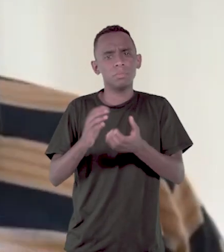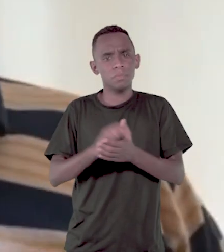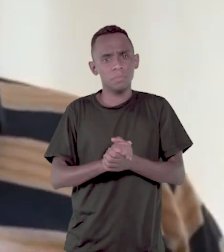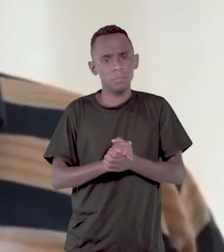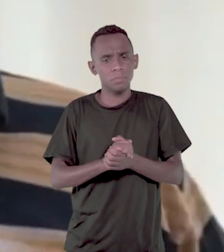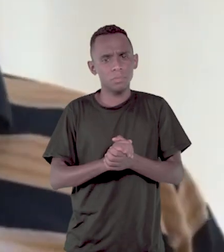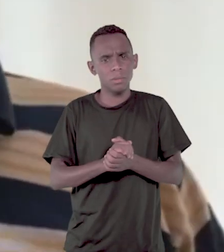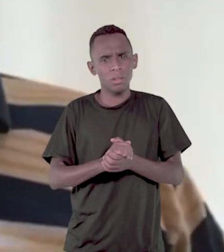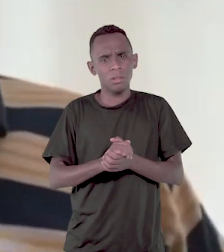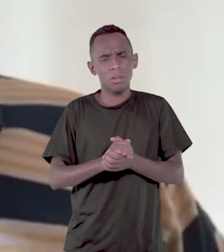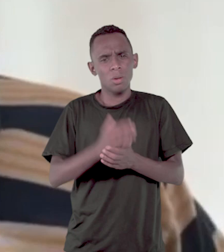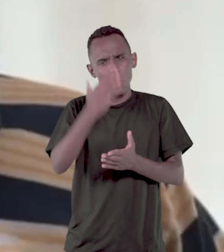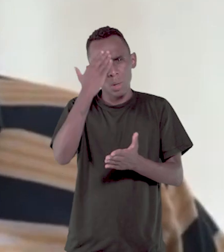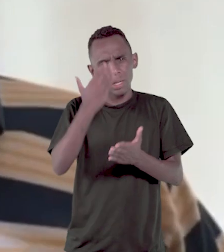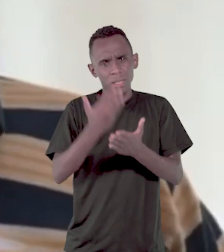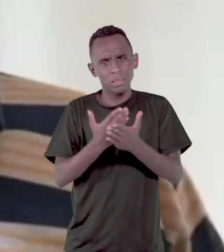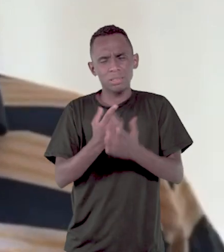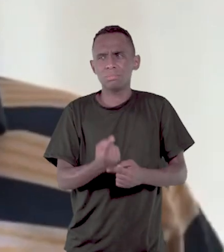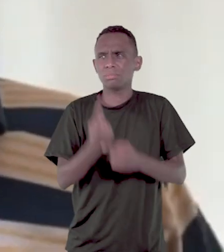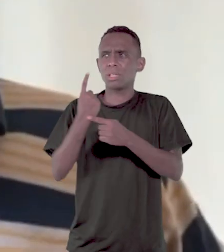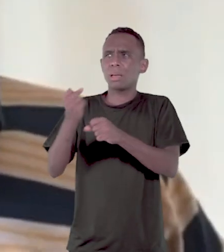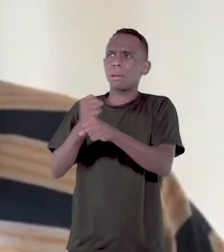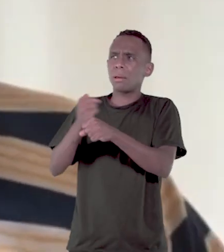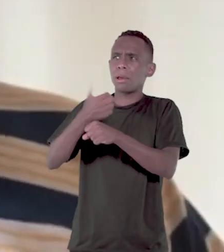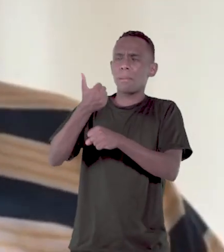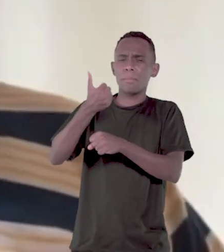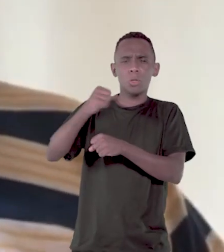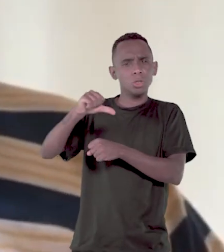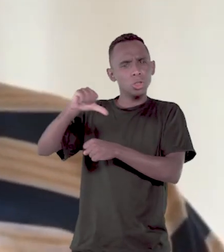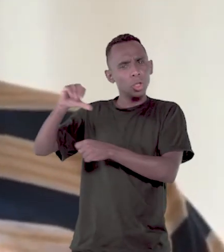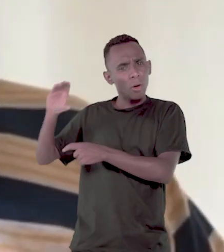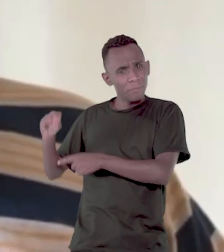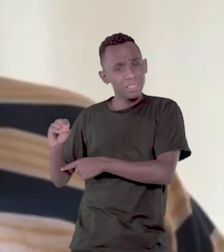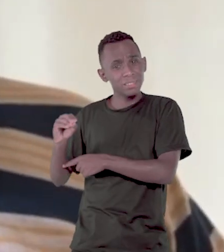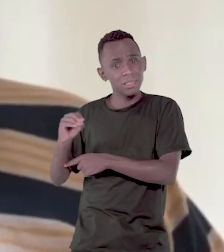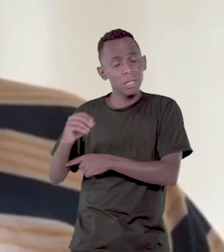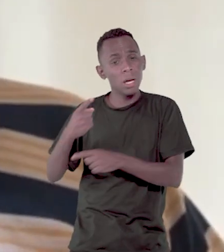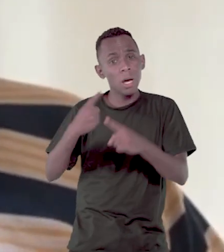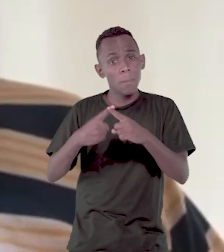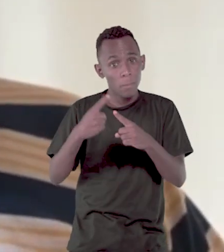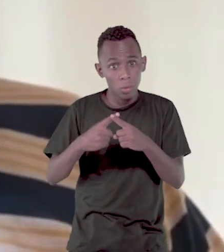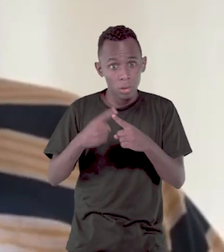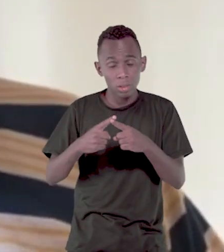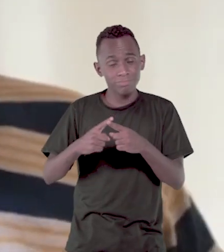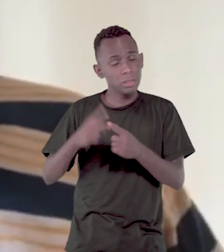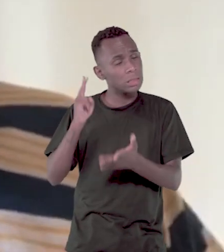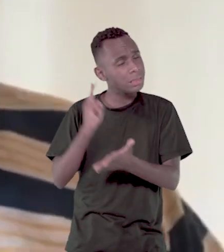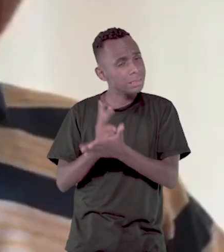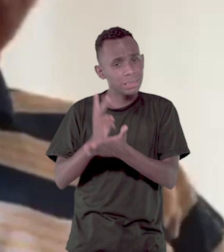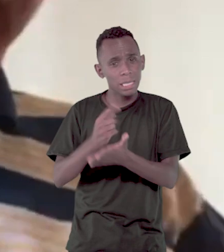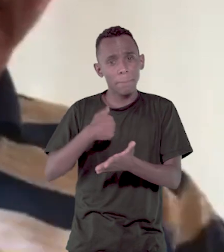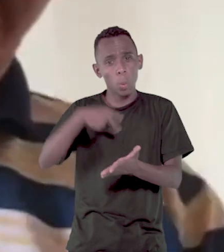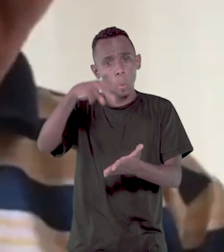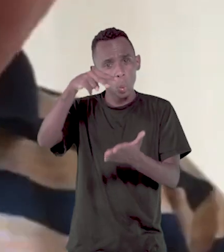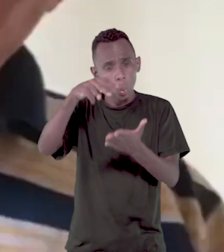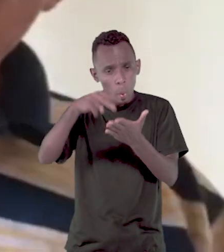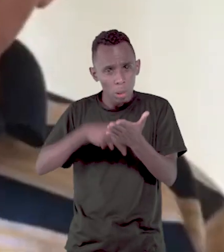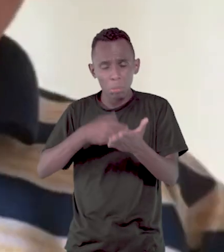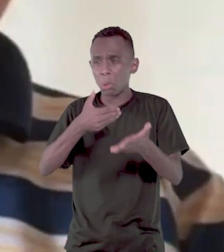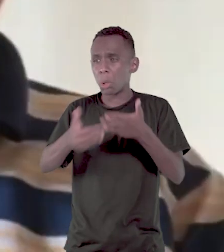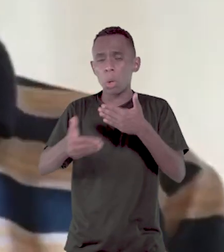muito lá eu acredito que lá pelo começo da década de 90, porque todas as vezes que eu